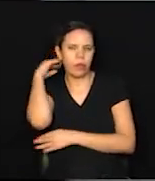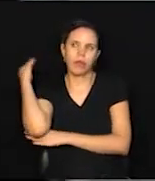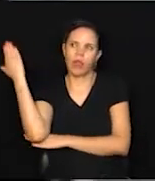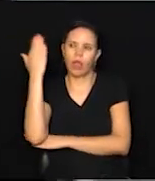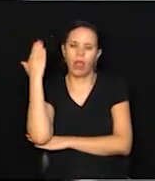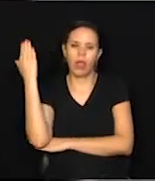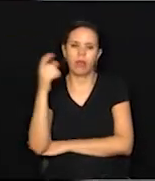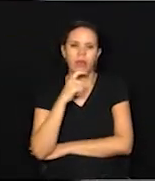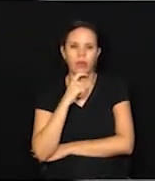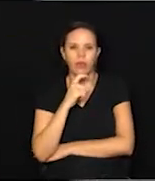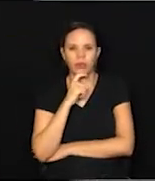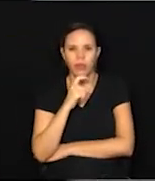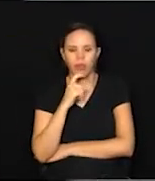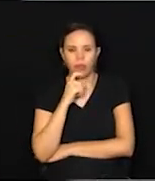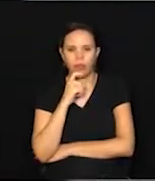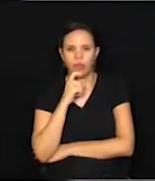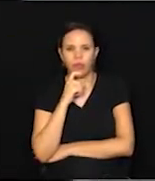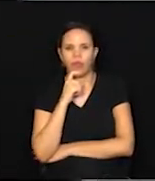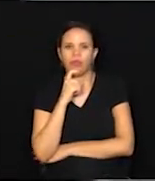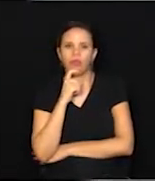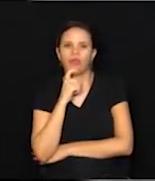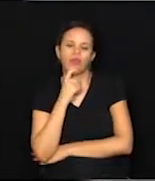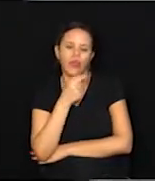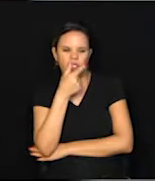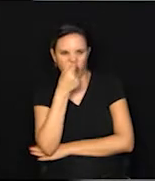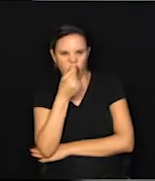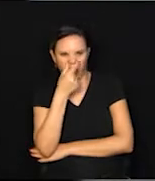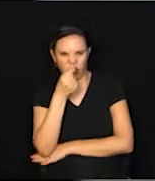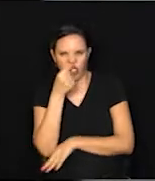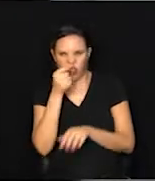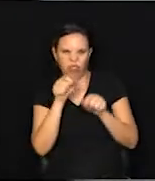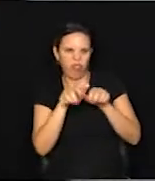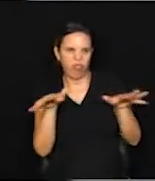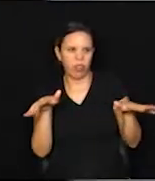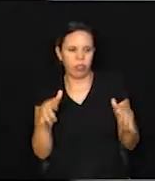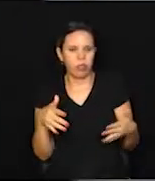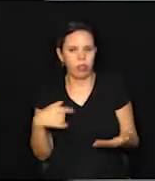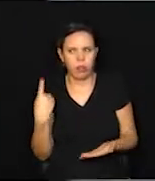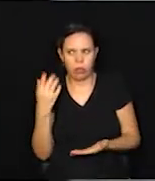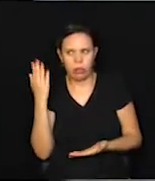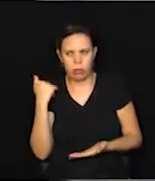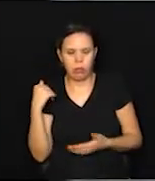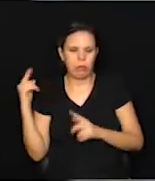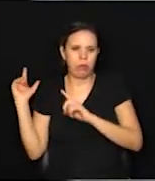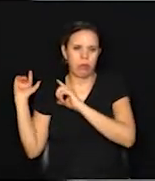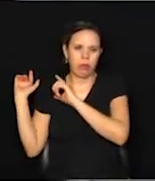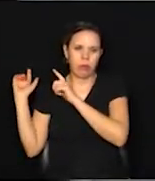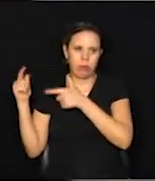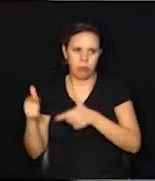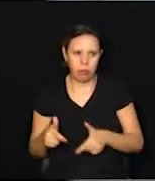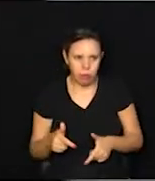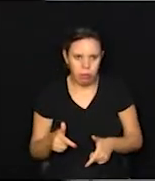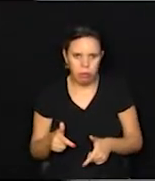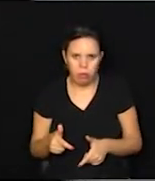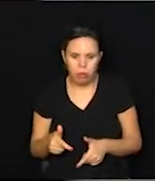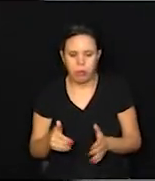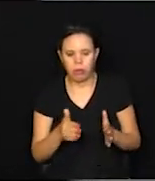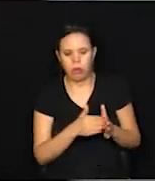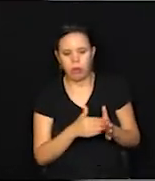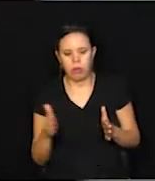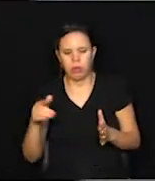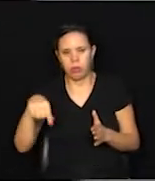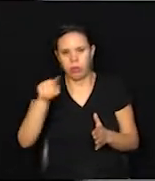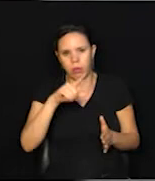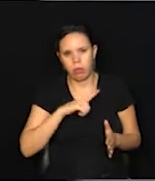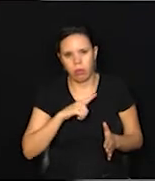frio, começa a circular o influenza, enfim. E aí a gente sabe que, tradicionalmente, né, esse é o período em que você